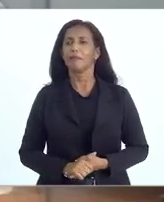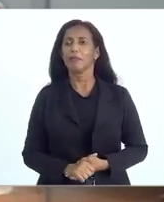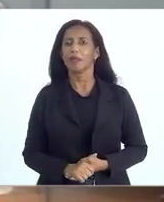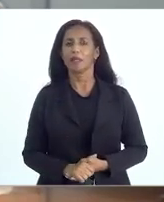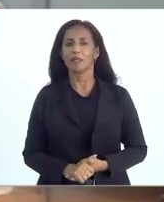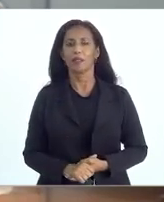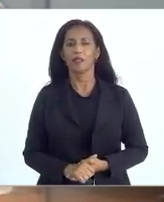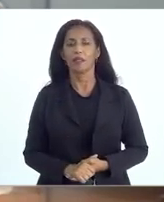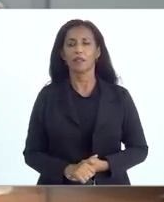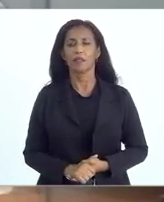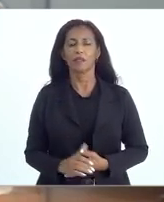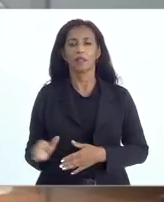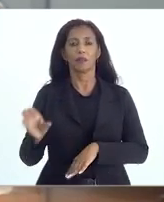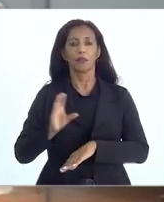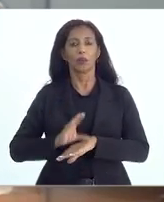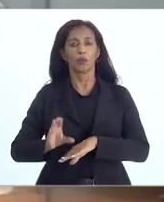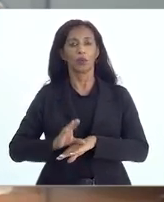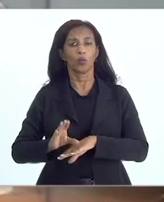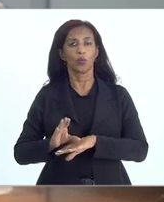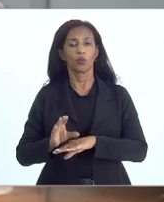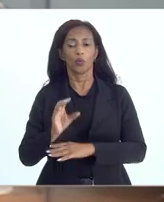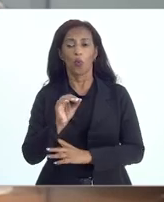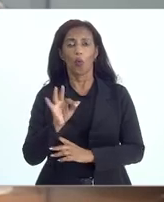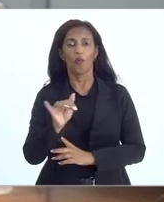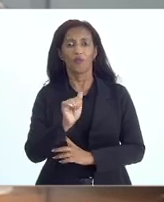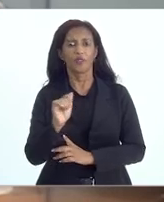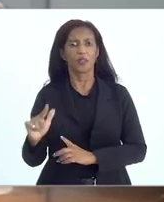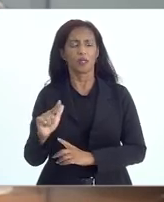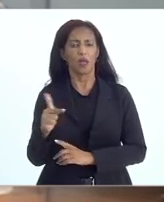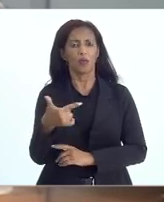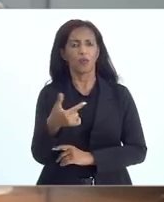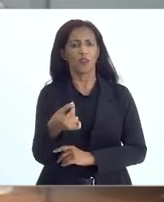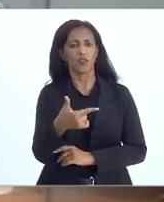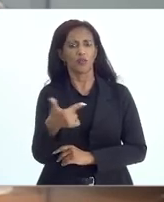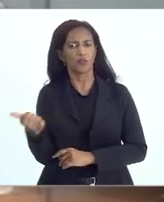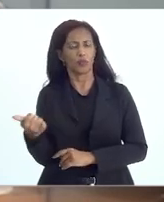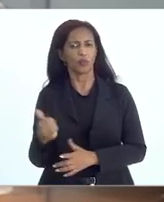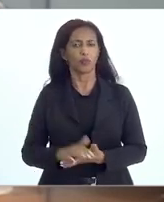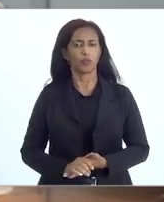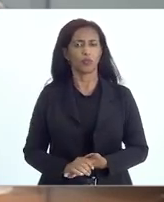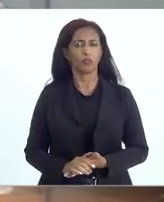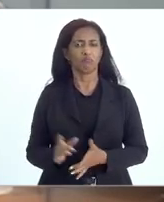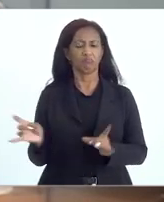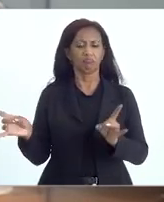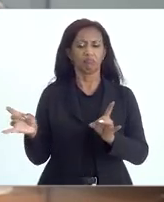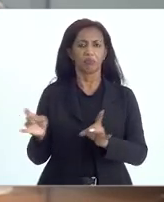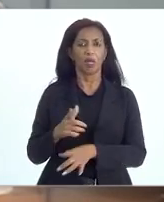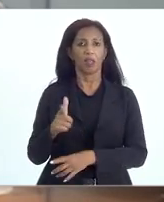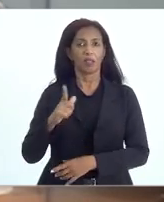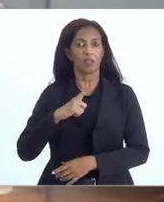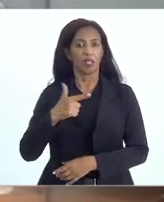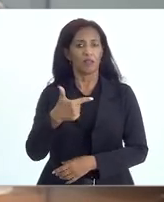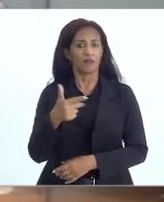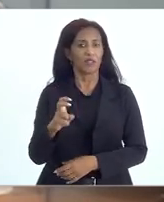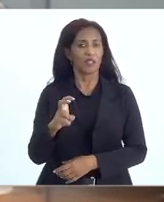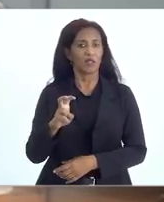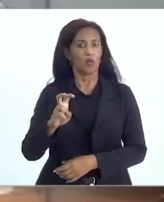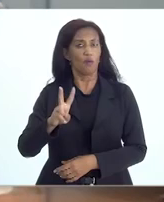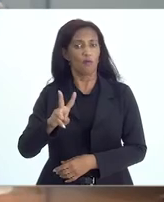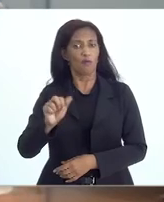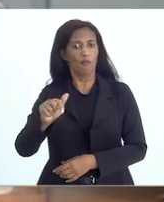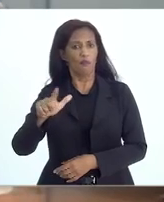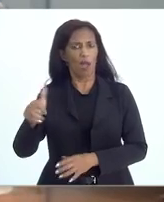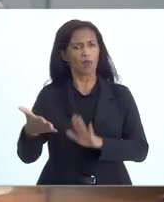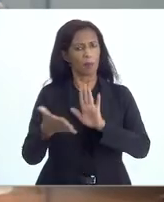também é o curso de formação de Oficiais 2021 inicialmente disponibilizou 25 vagas já foi até um tema